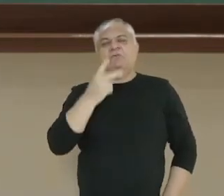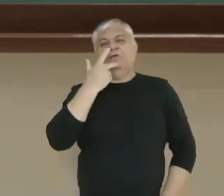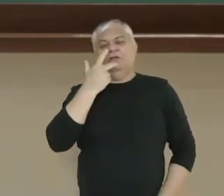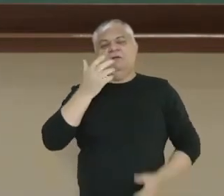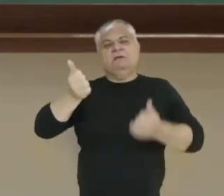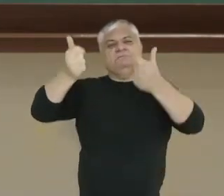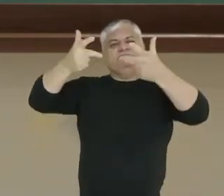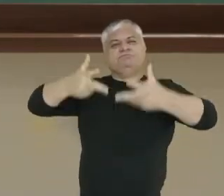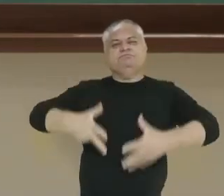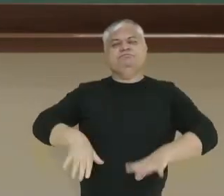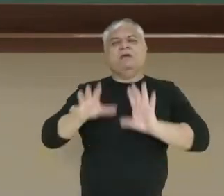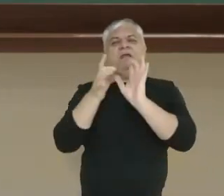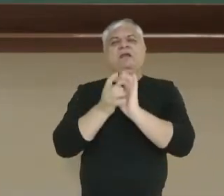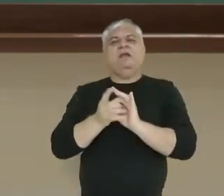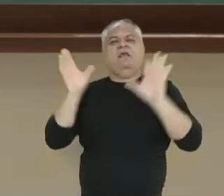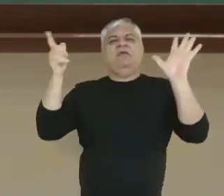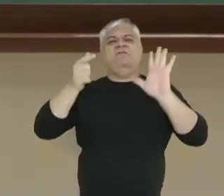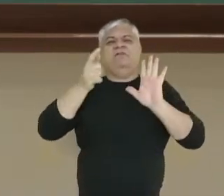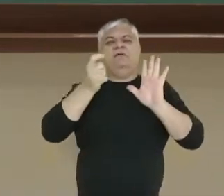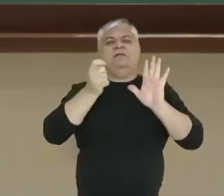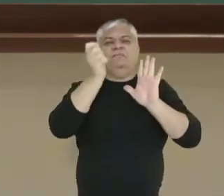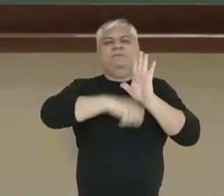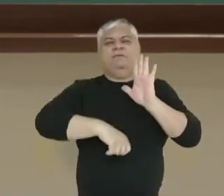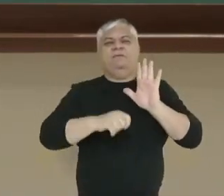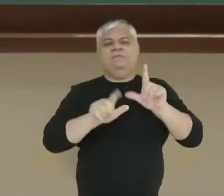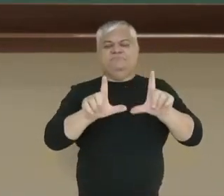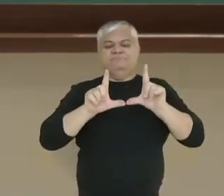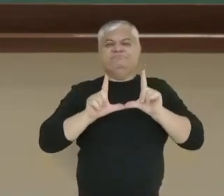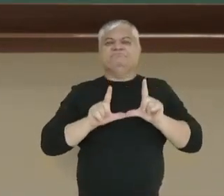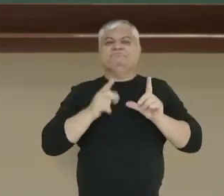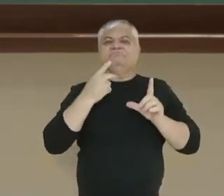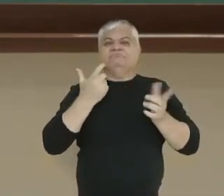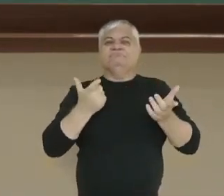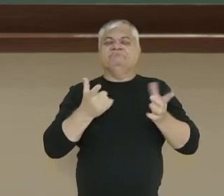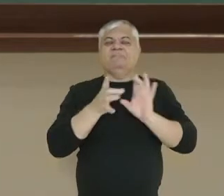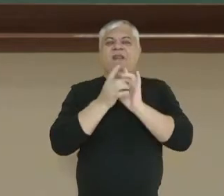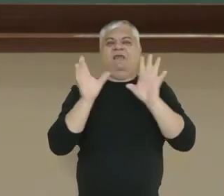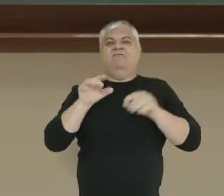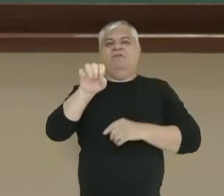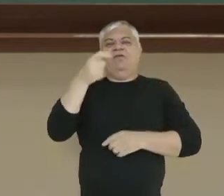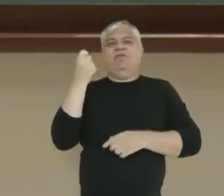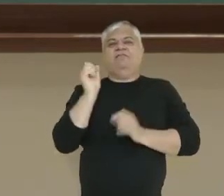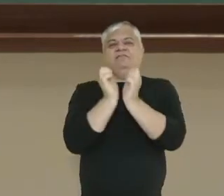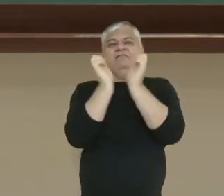essa liberdade dada a esse que se tornou um ex-escravo.